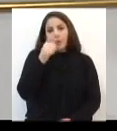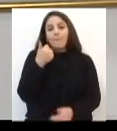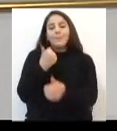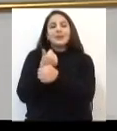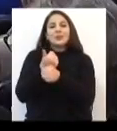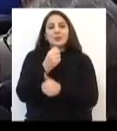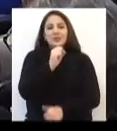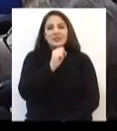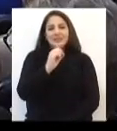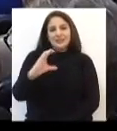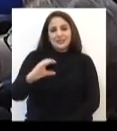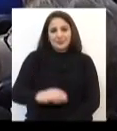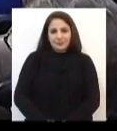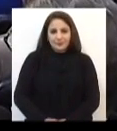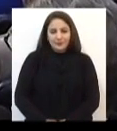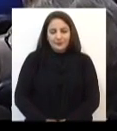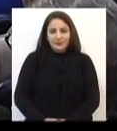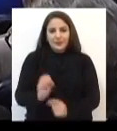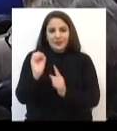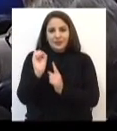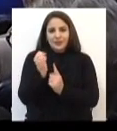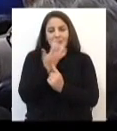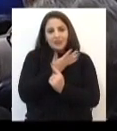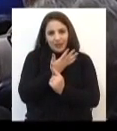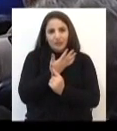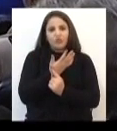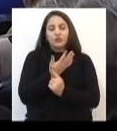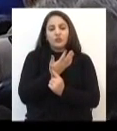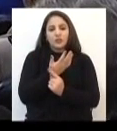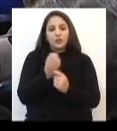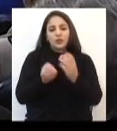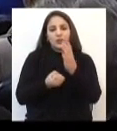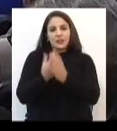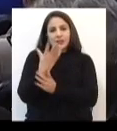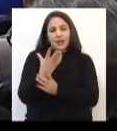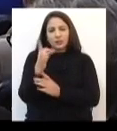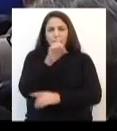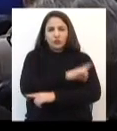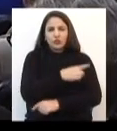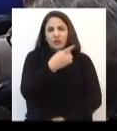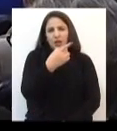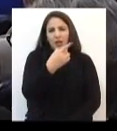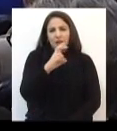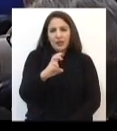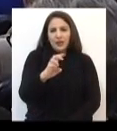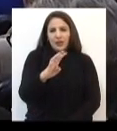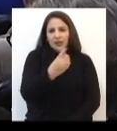Santa Catarina. O Sicredi Planalto Médio foi criado no dia 14 de maio de